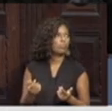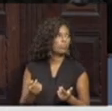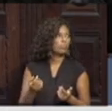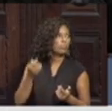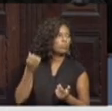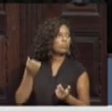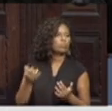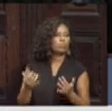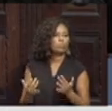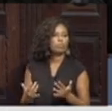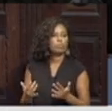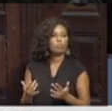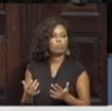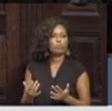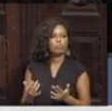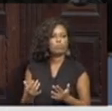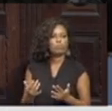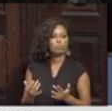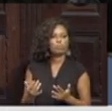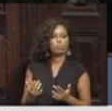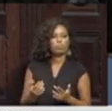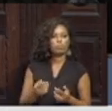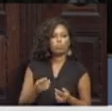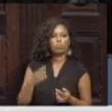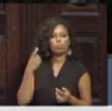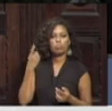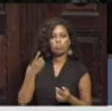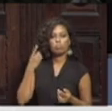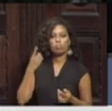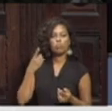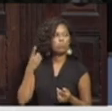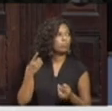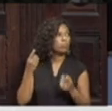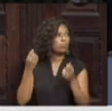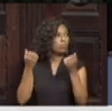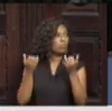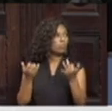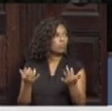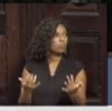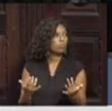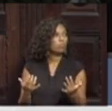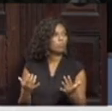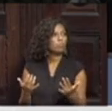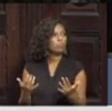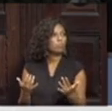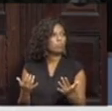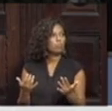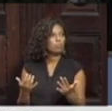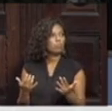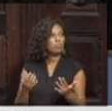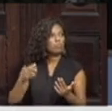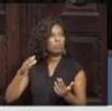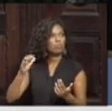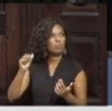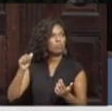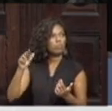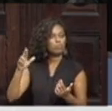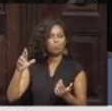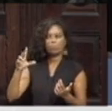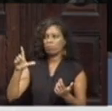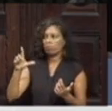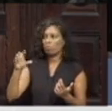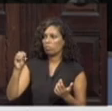cópia, fazer chegar a mão de todos os deputados. Mas não era esse pela ordem. A dúvida se é um comunicado ou se é uma coisa pedindo resposta. Mas não era esse pela ordem. Pela